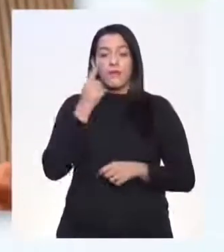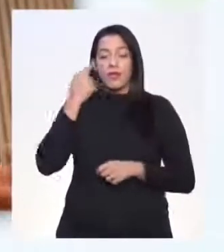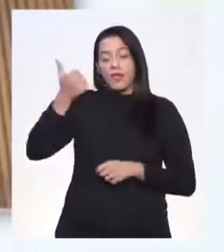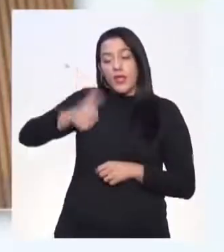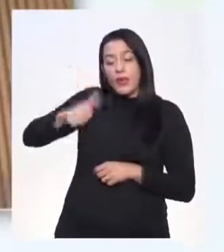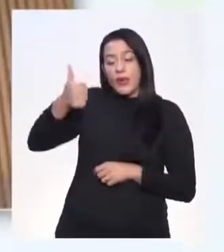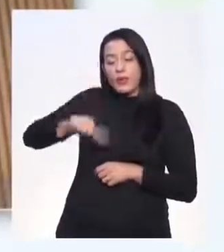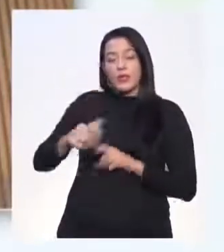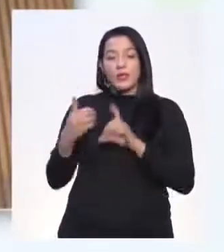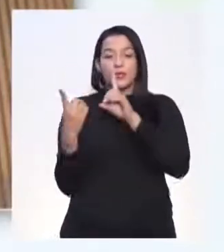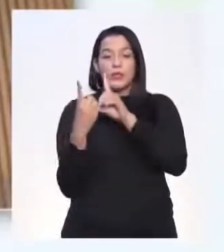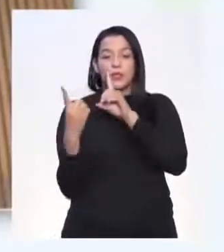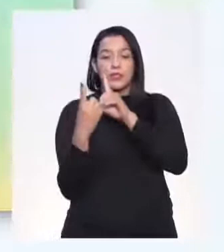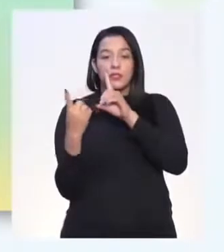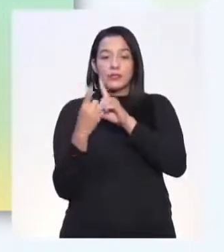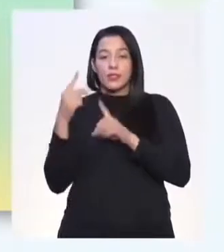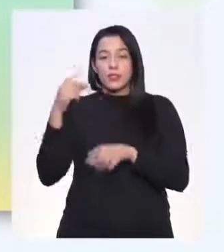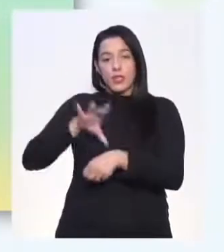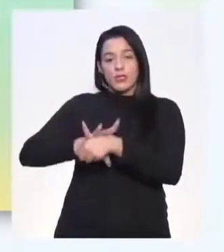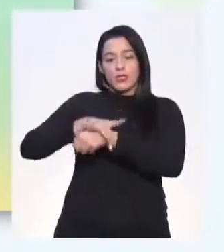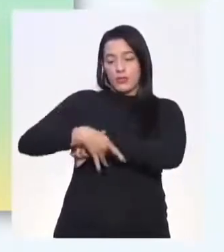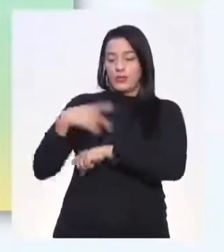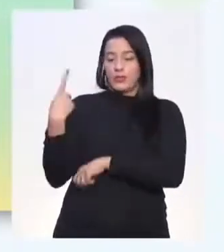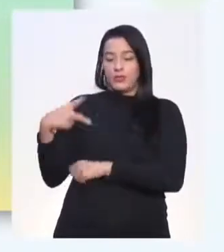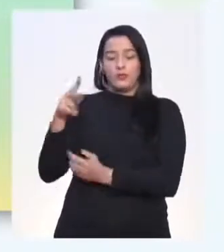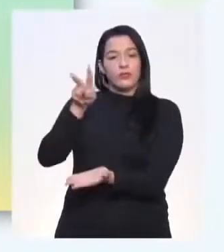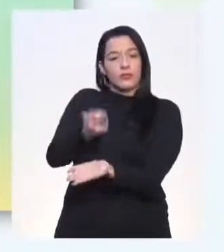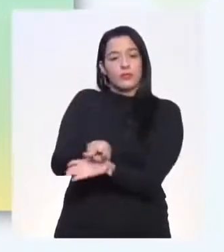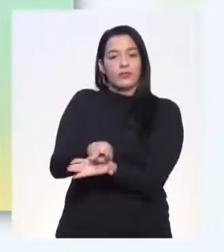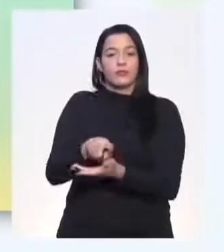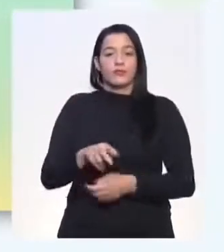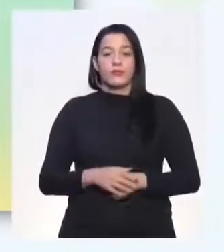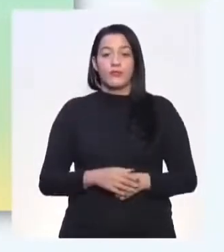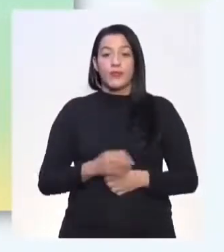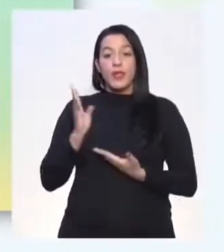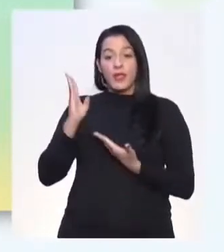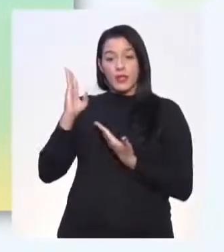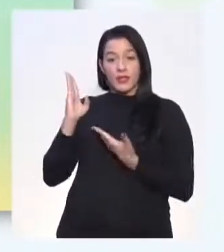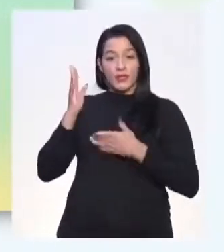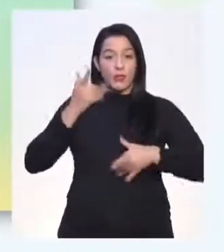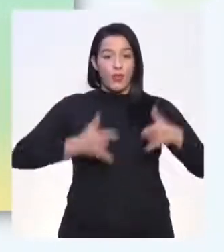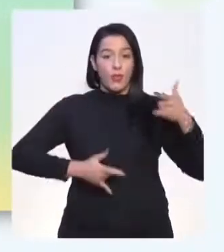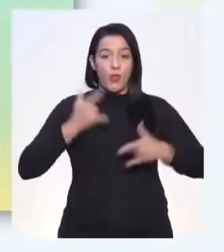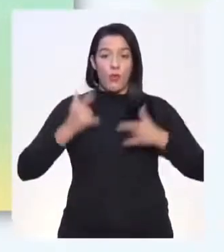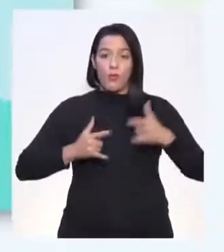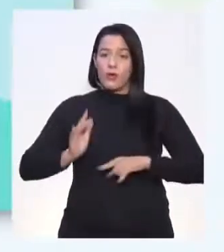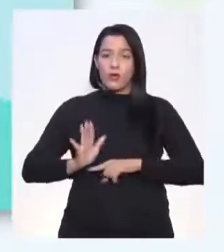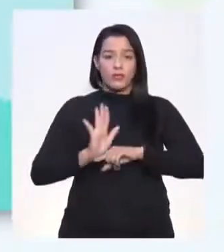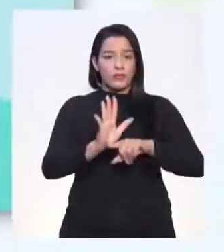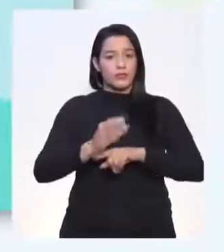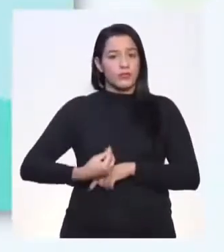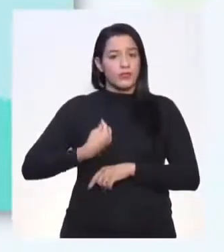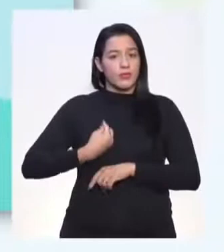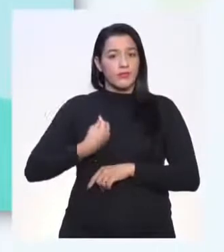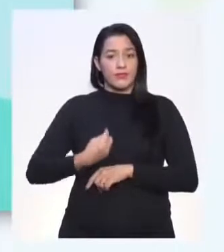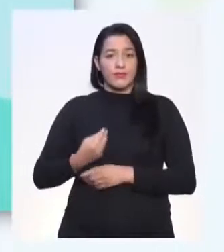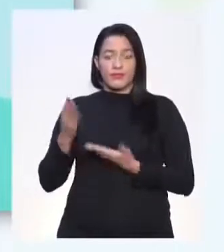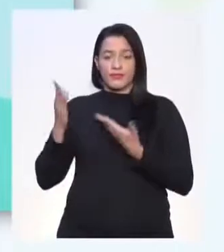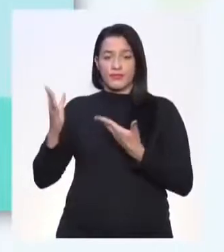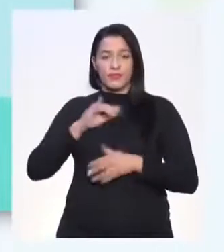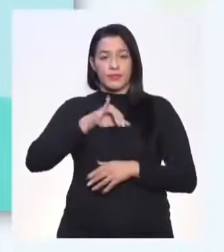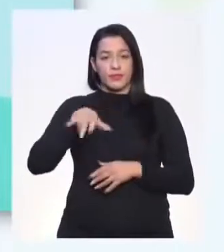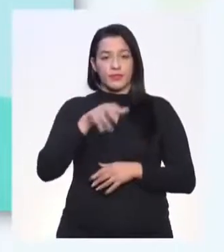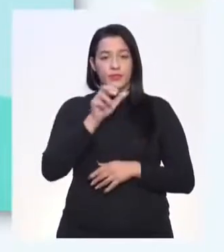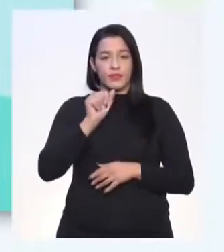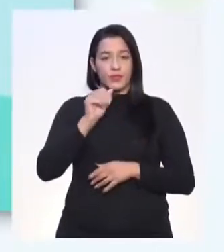do atendimento e a segurança do paciente. A origem do robô Laura é uma verdadeira lição de vida. Jackson Fressato teve